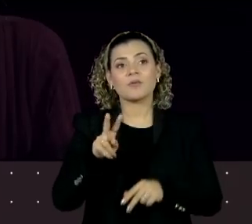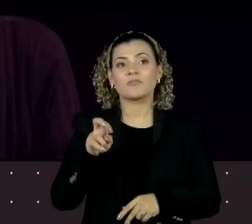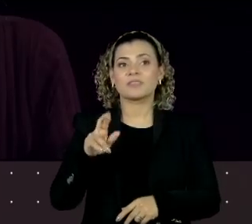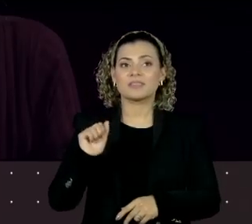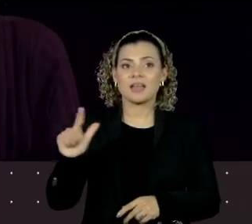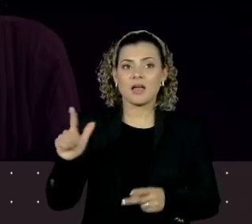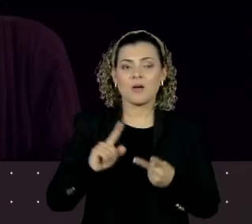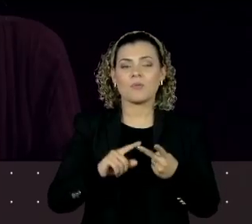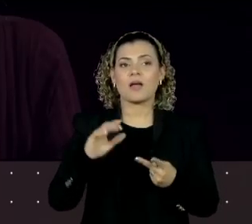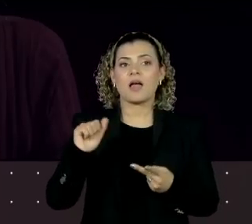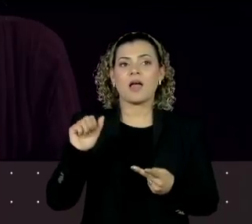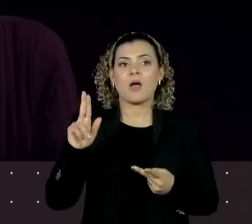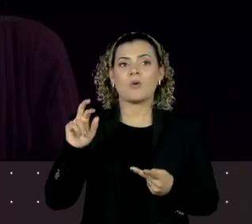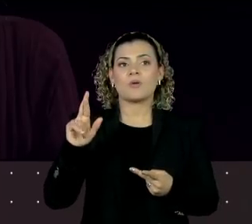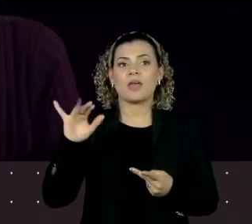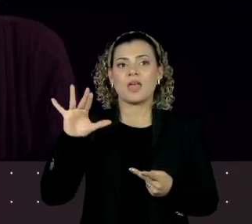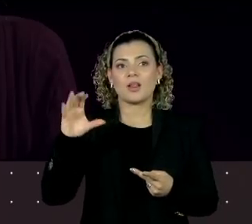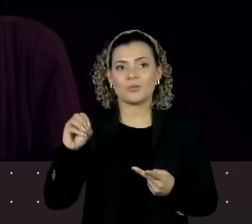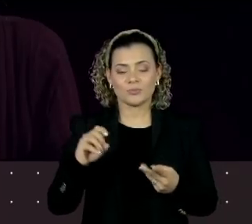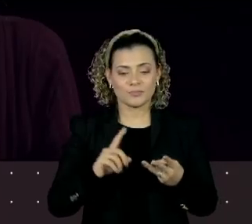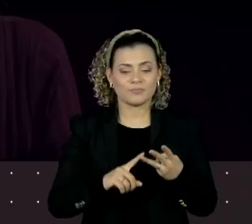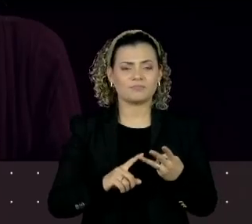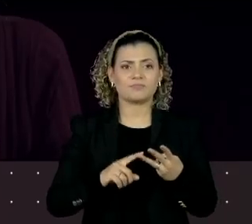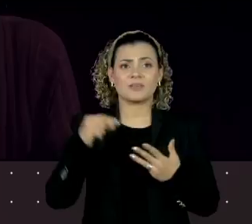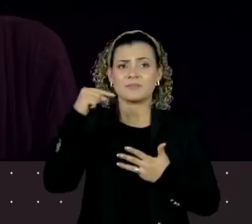Aurélio Ninja,